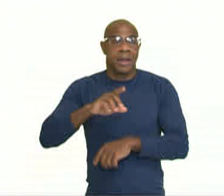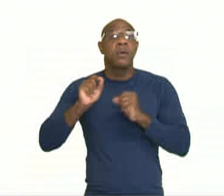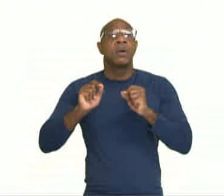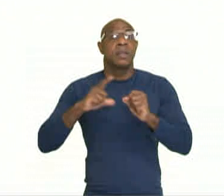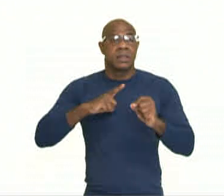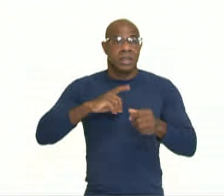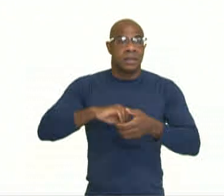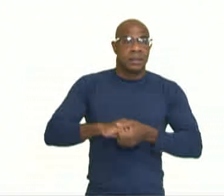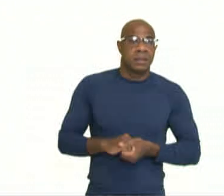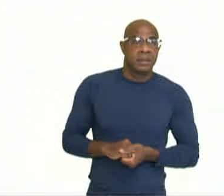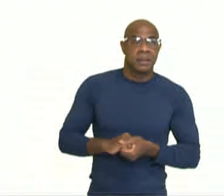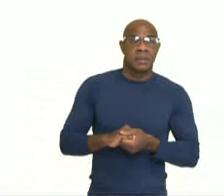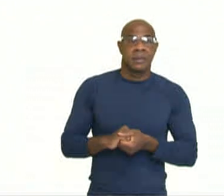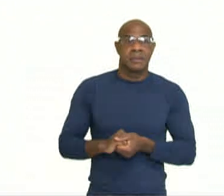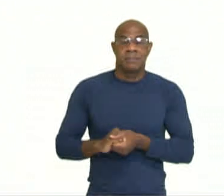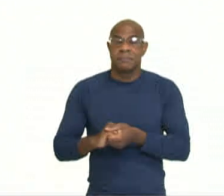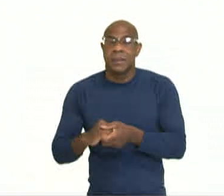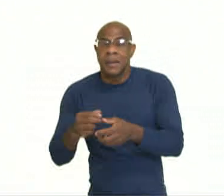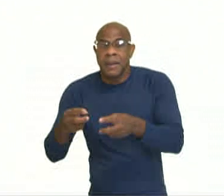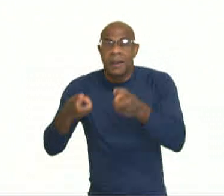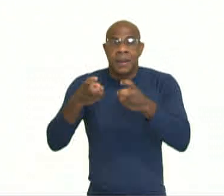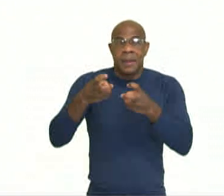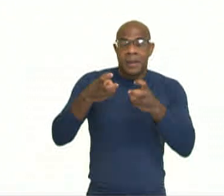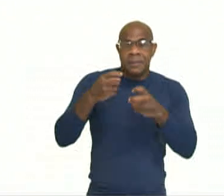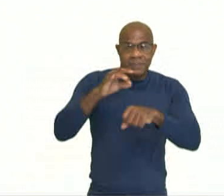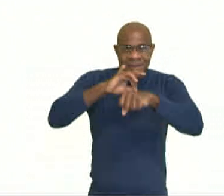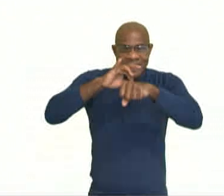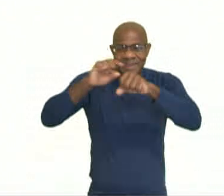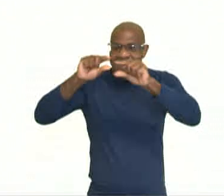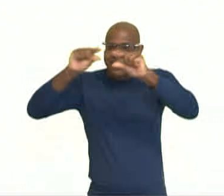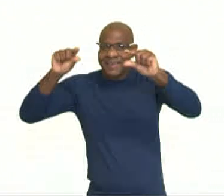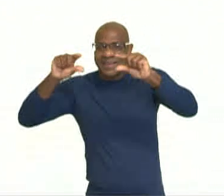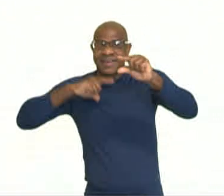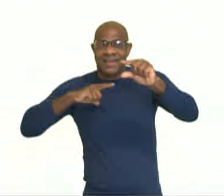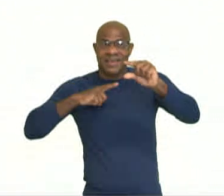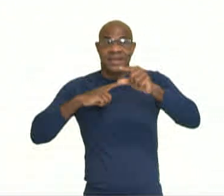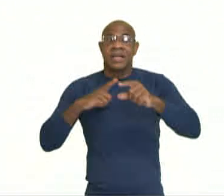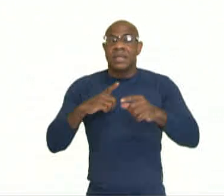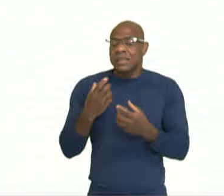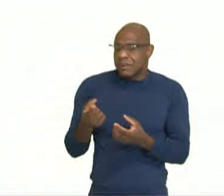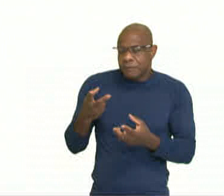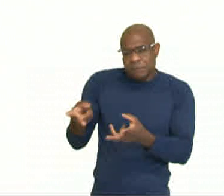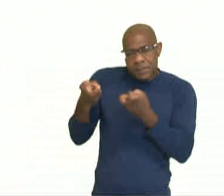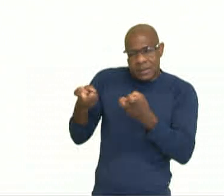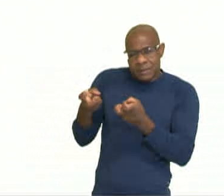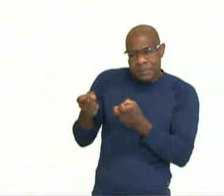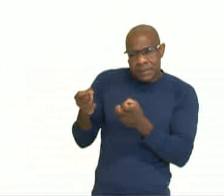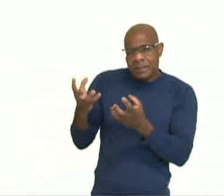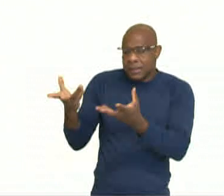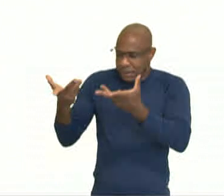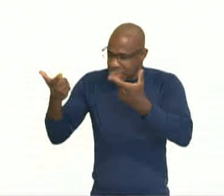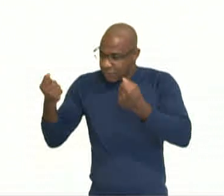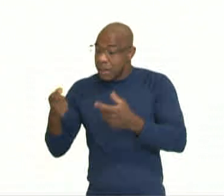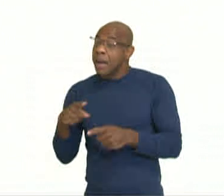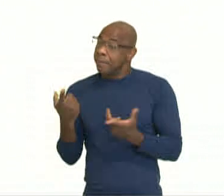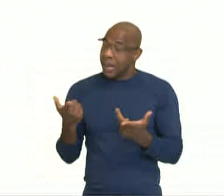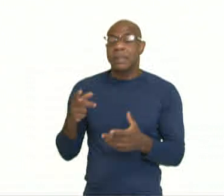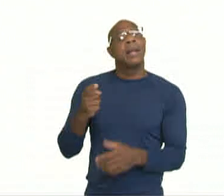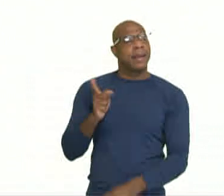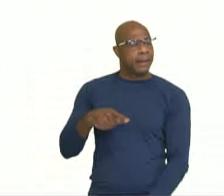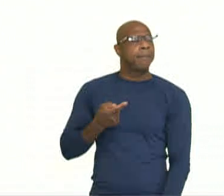está. Prestamos atenção em uma profissão e vemos certo glamour nela, mas isso não é